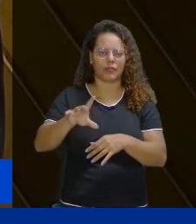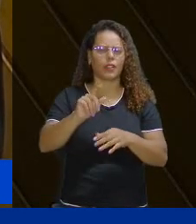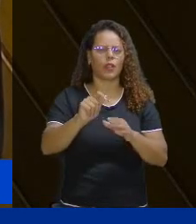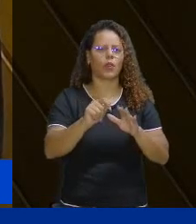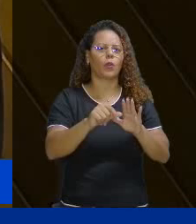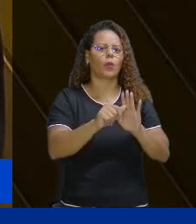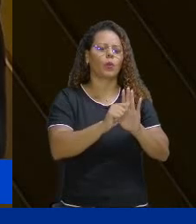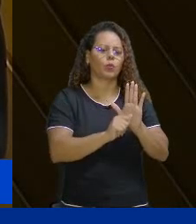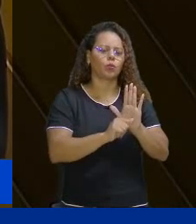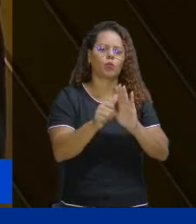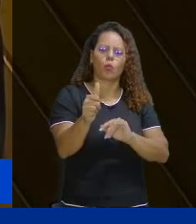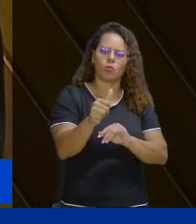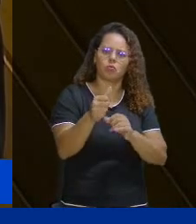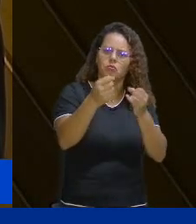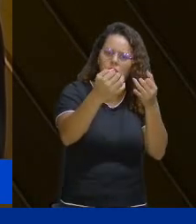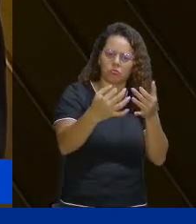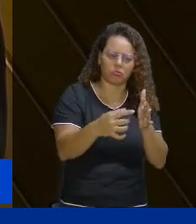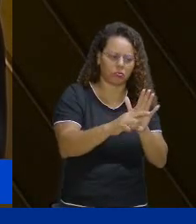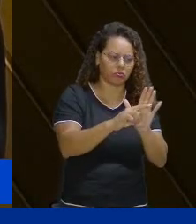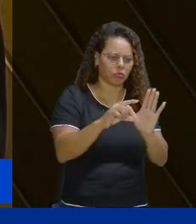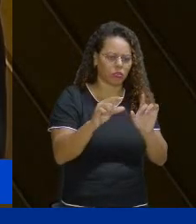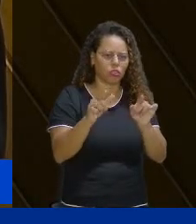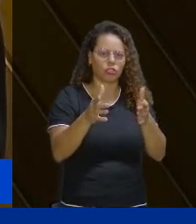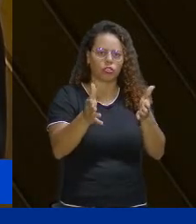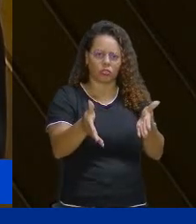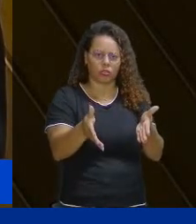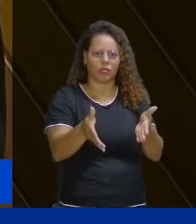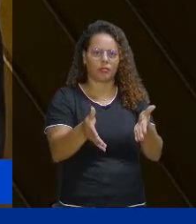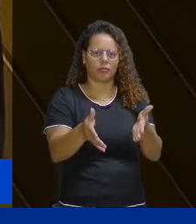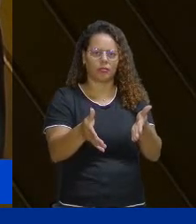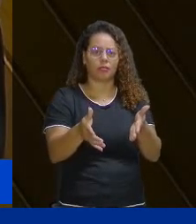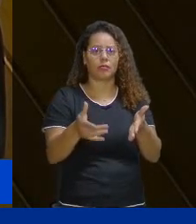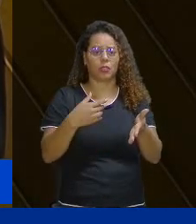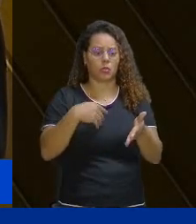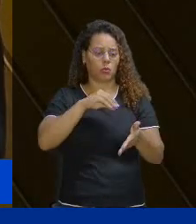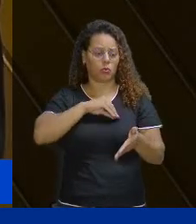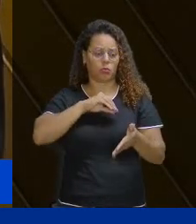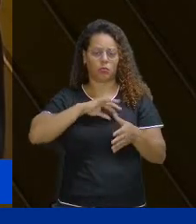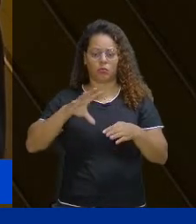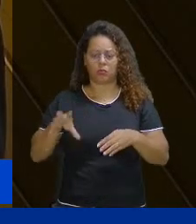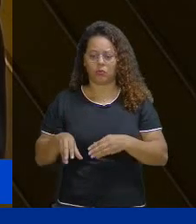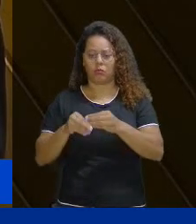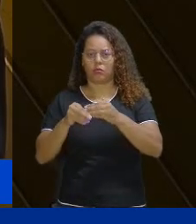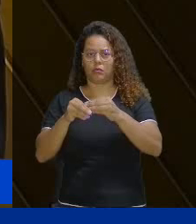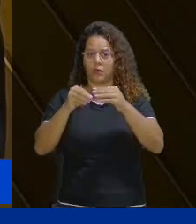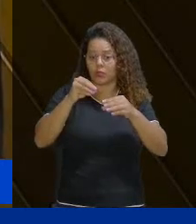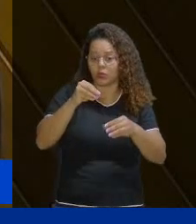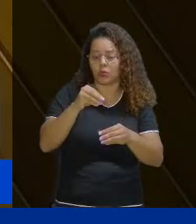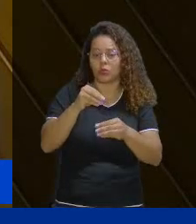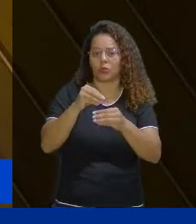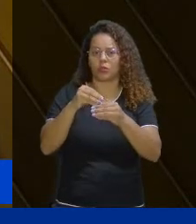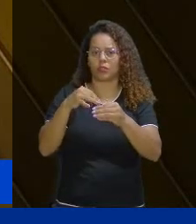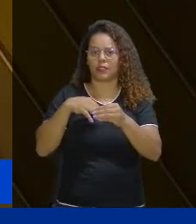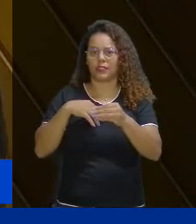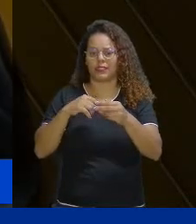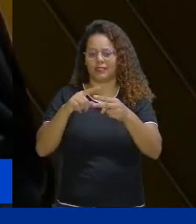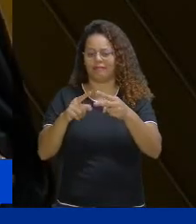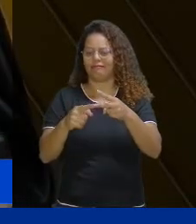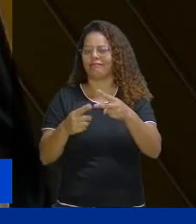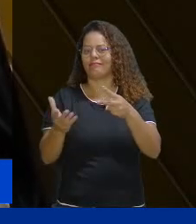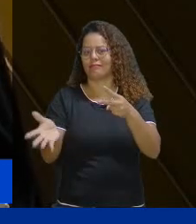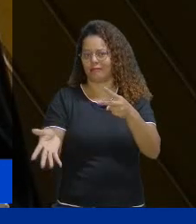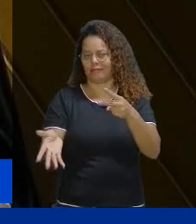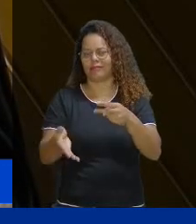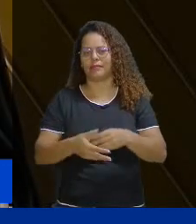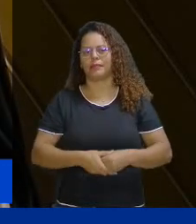11 é taxativo, ou seja, a remuneração é composta do vencimento básico e pela gratificação